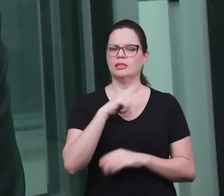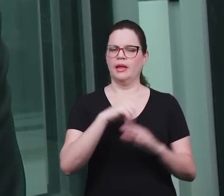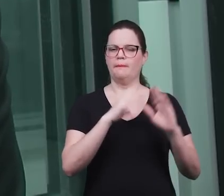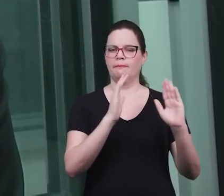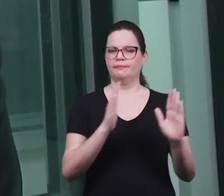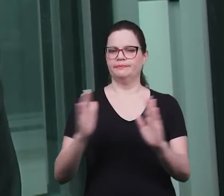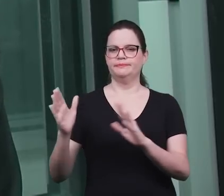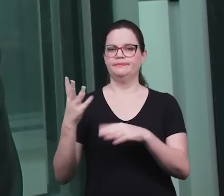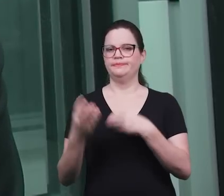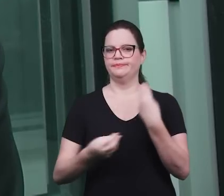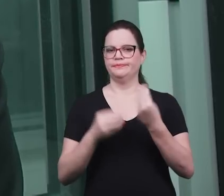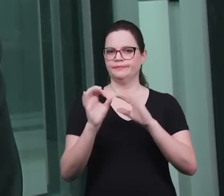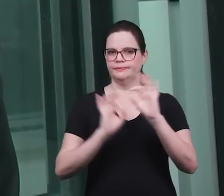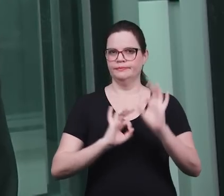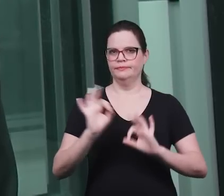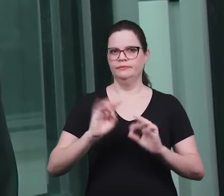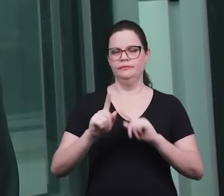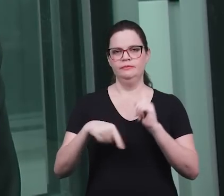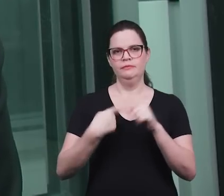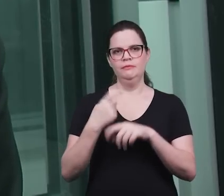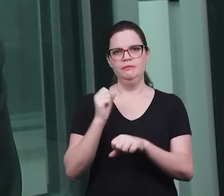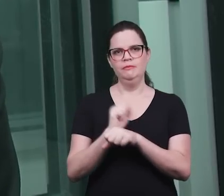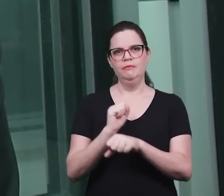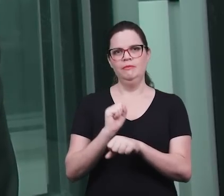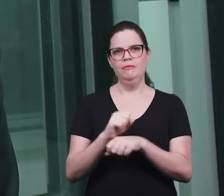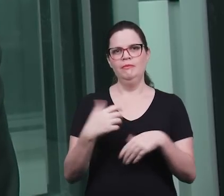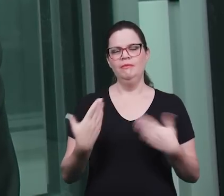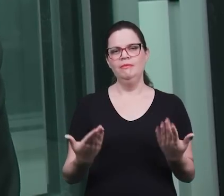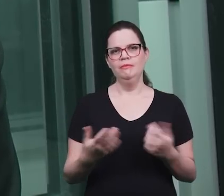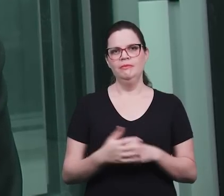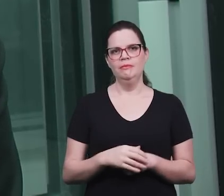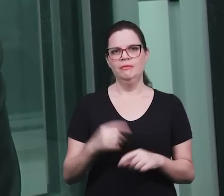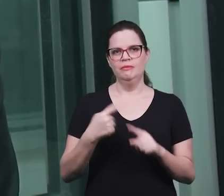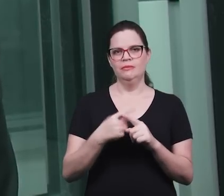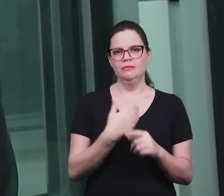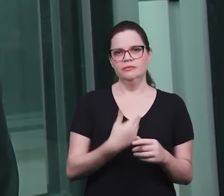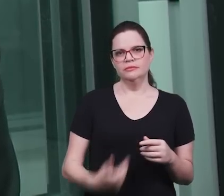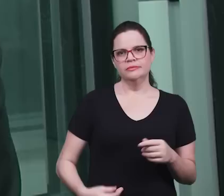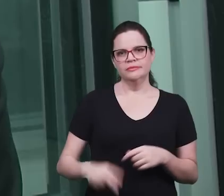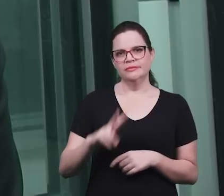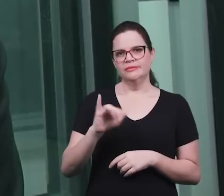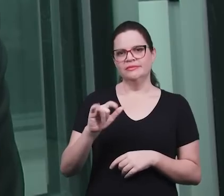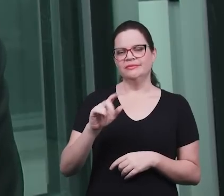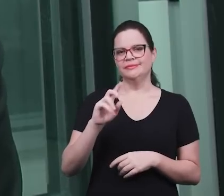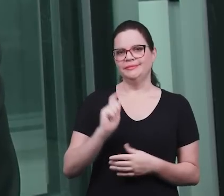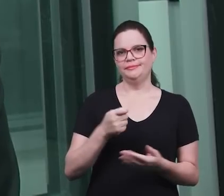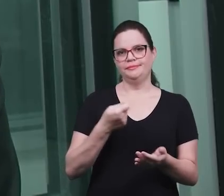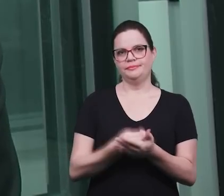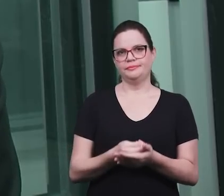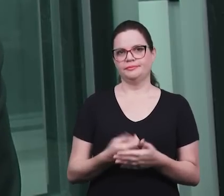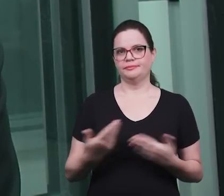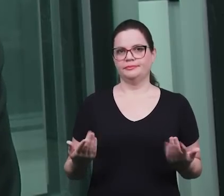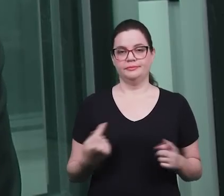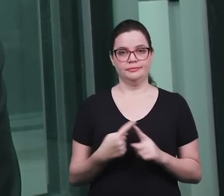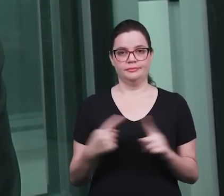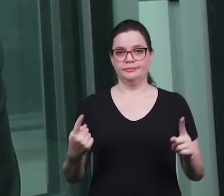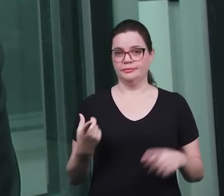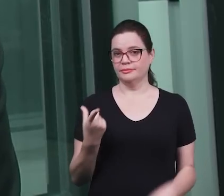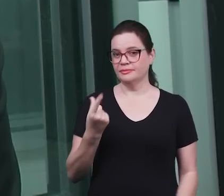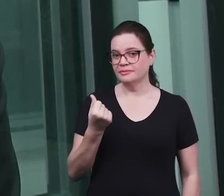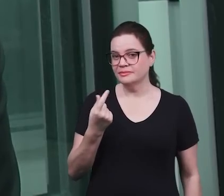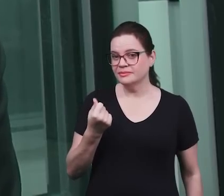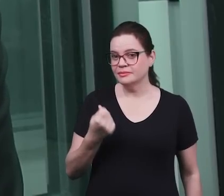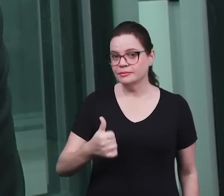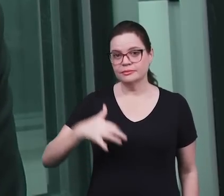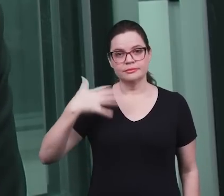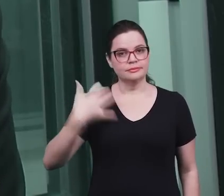e aguardar. A gente assim, tem visto que o governo está dizendo que vai pagar. O volume financeiro é gigantesco. A gente